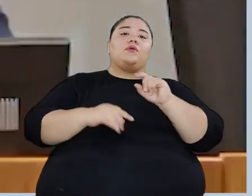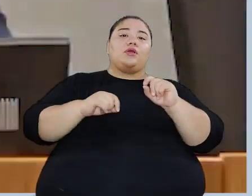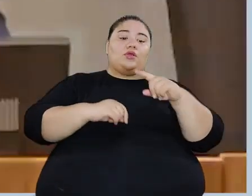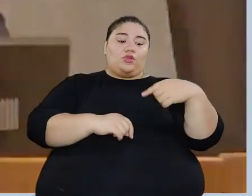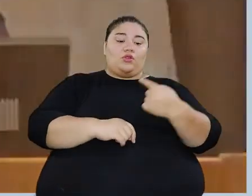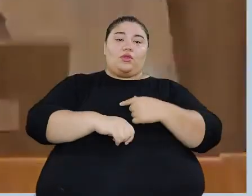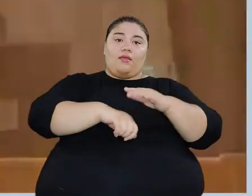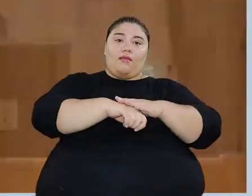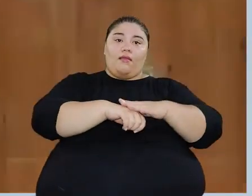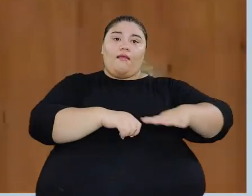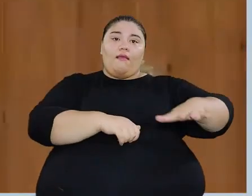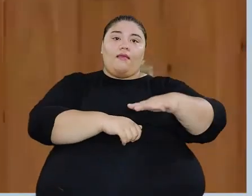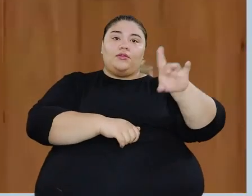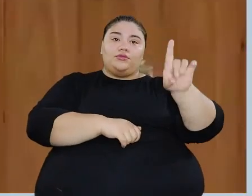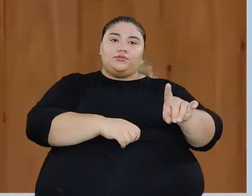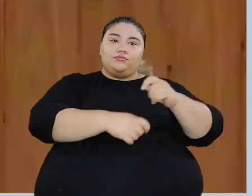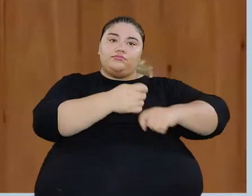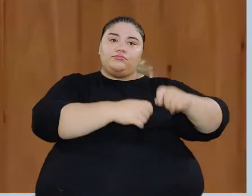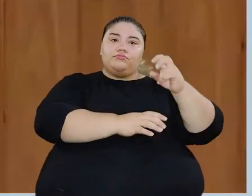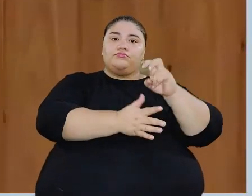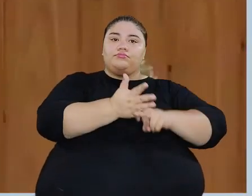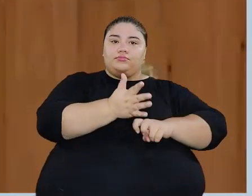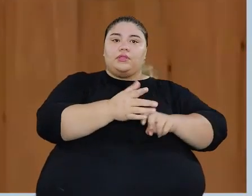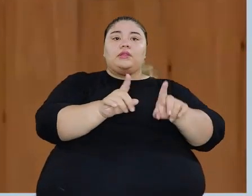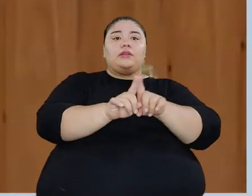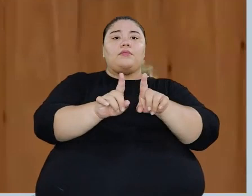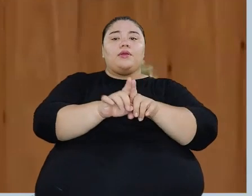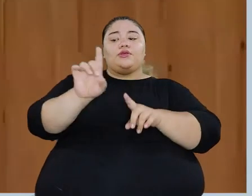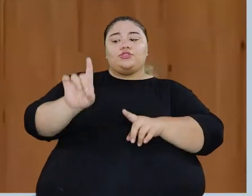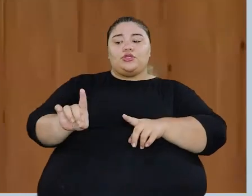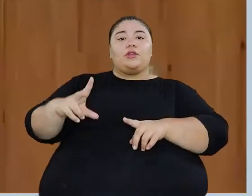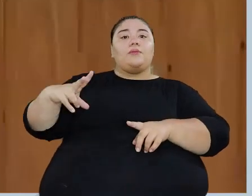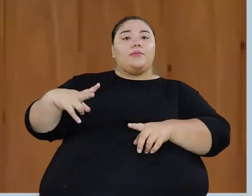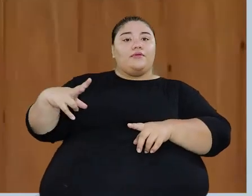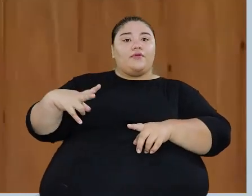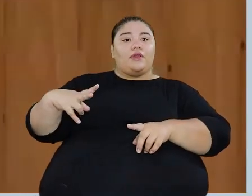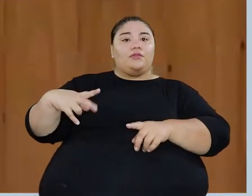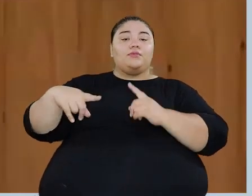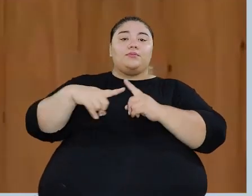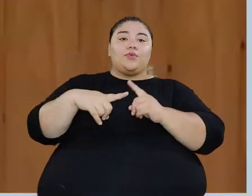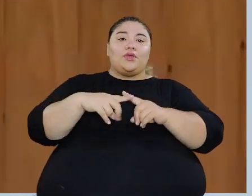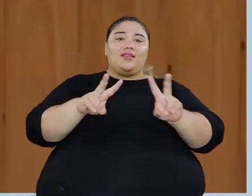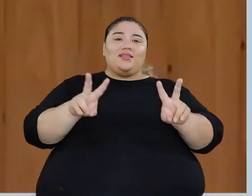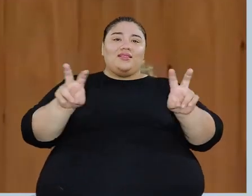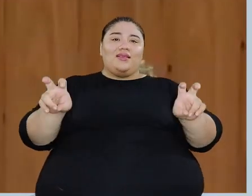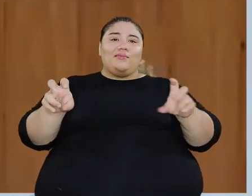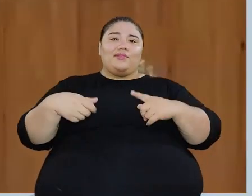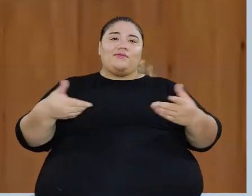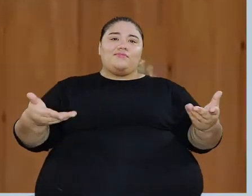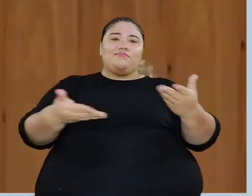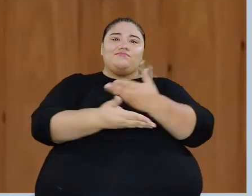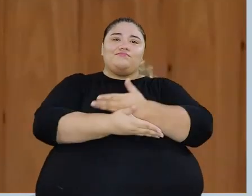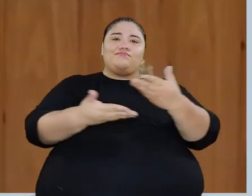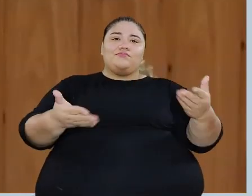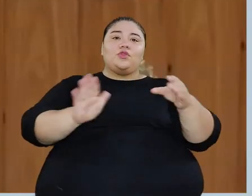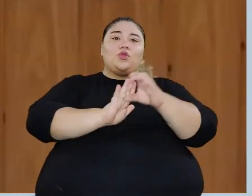a nossa área de direito tributário e o direito privado, porque os grandes temas, na verdade, transitam entre conceitos